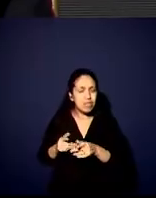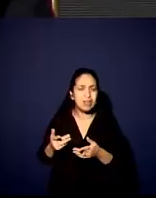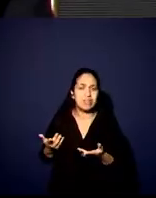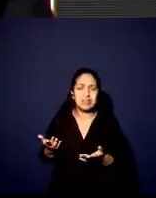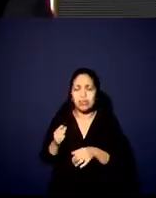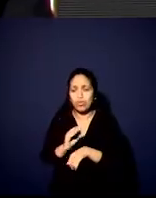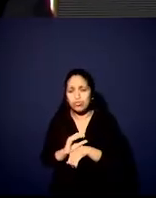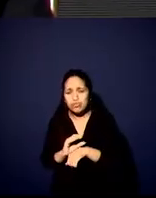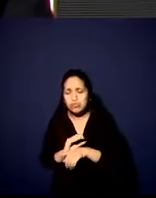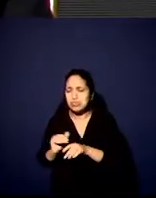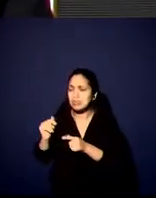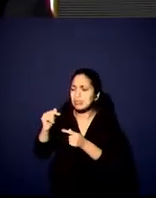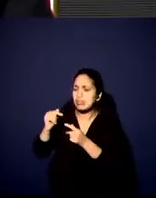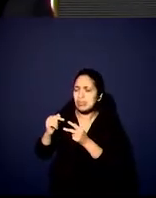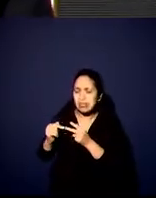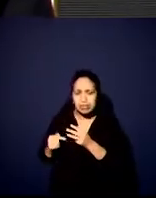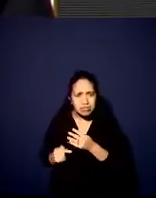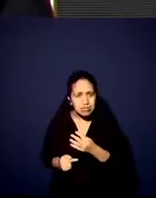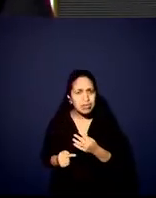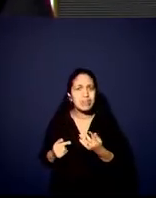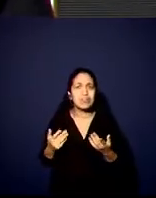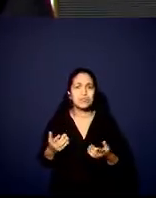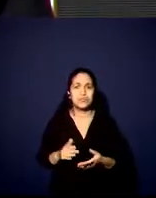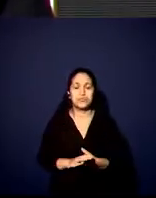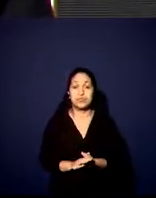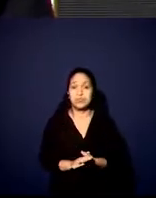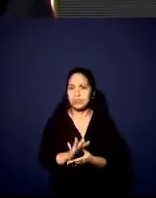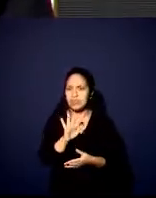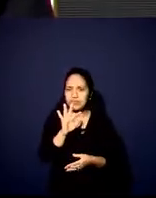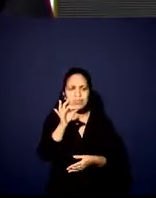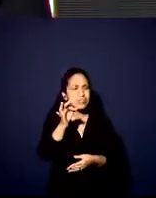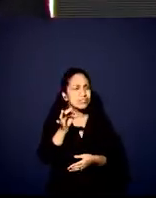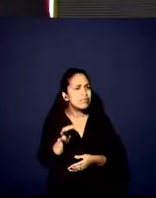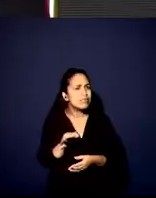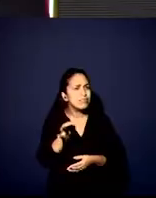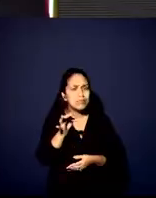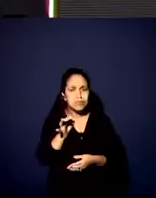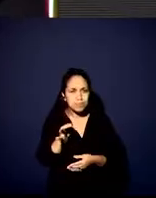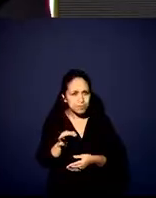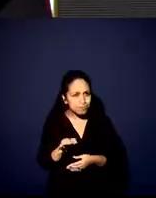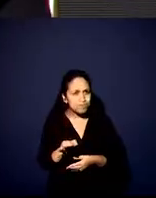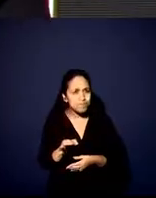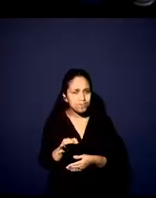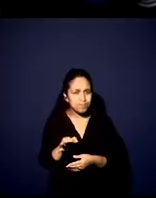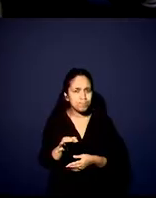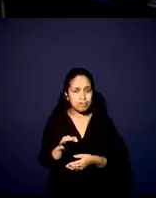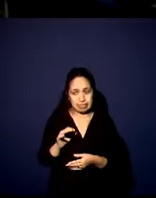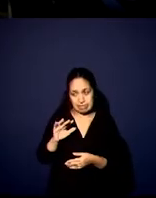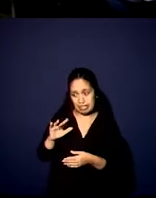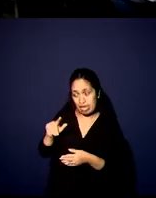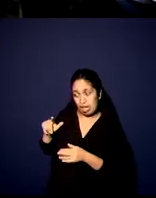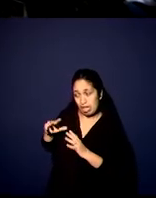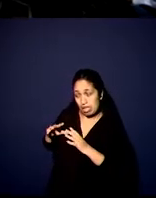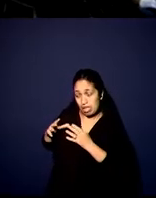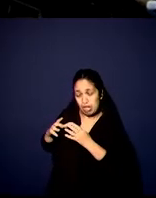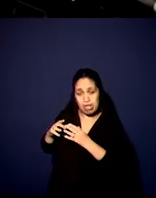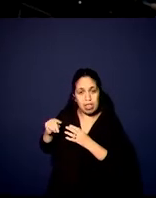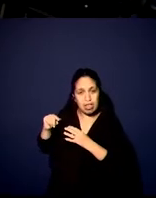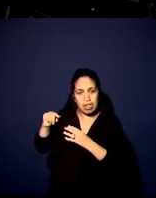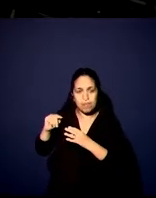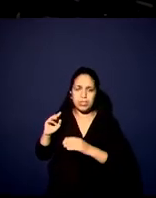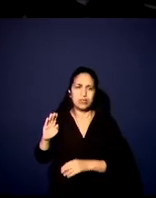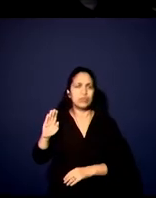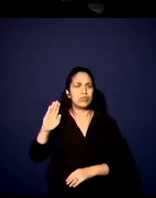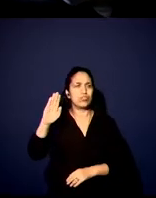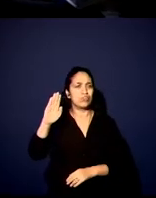das atribuições e nós temos a certeza de que esta sinalização da câmara numa